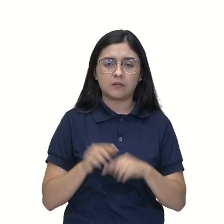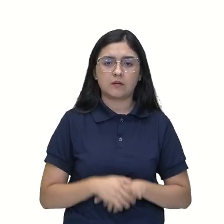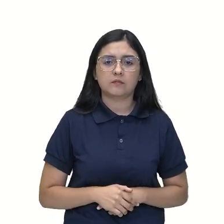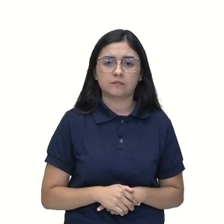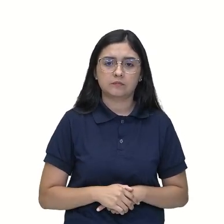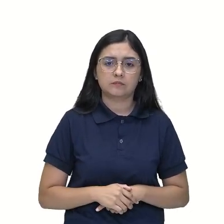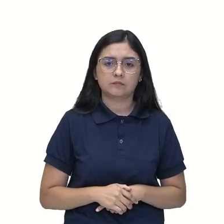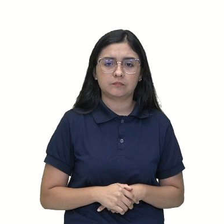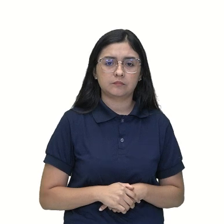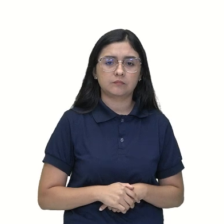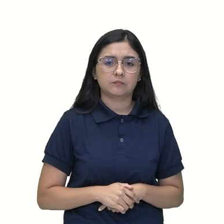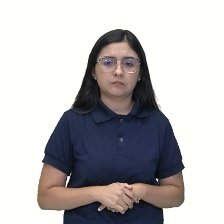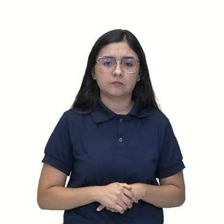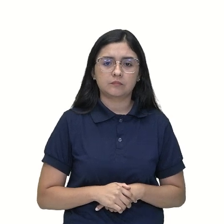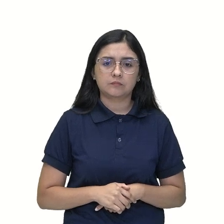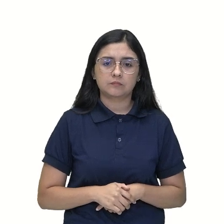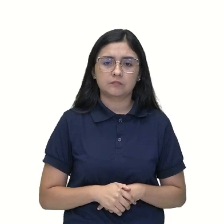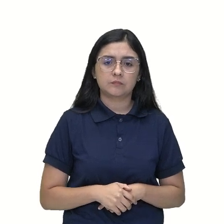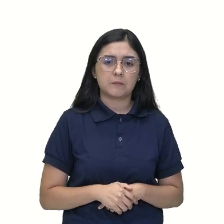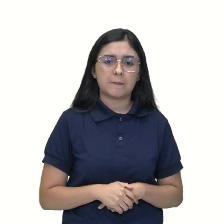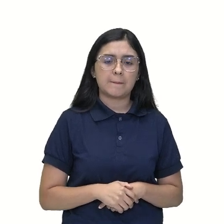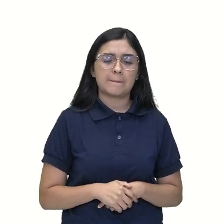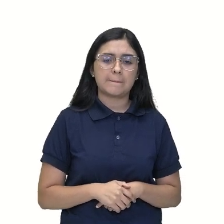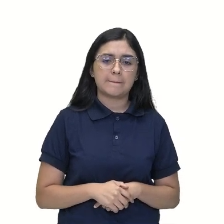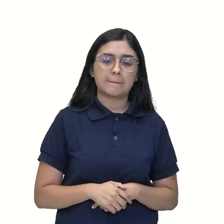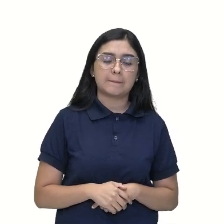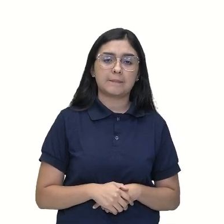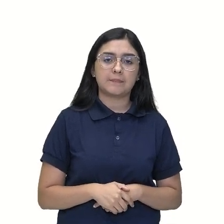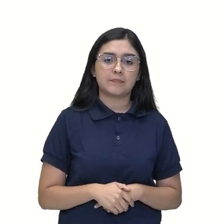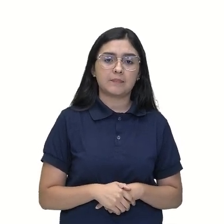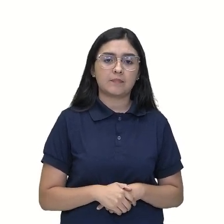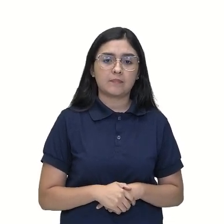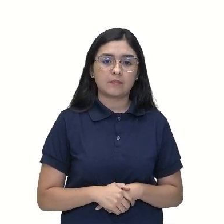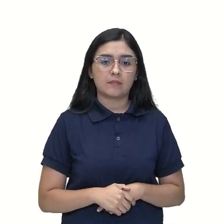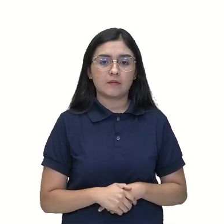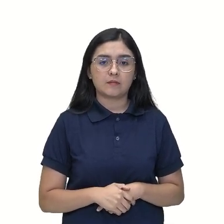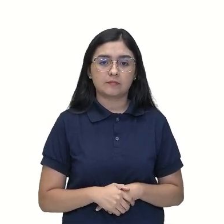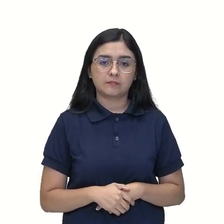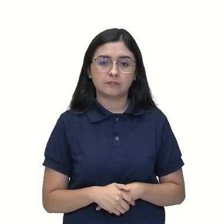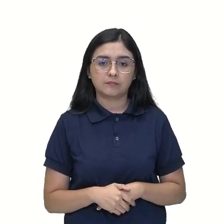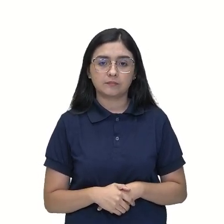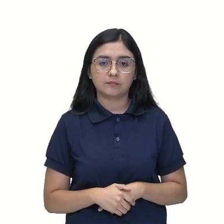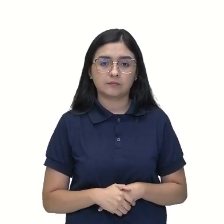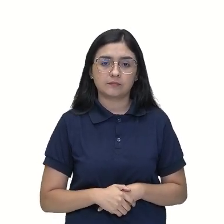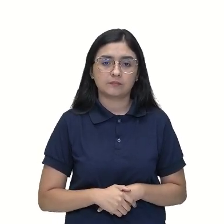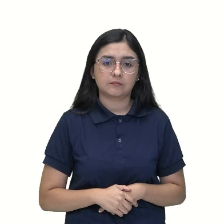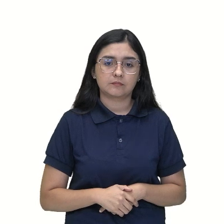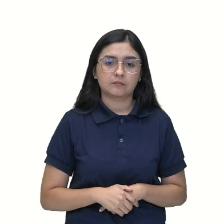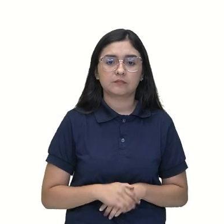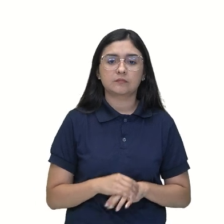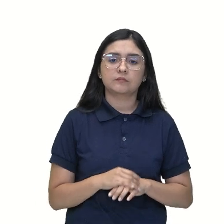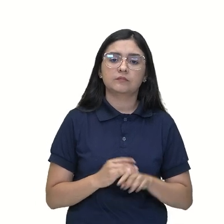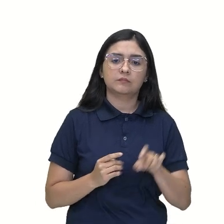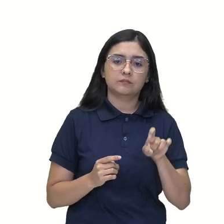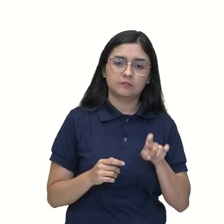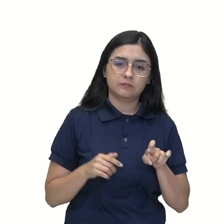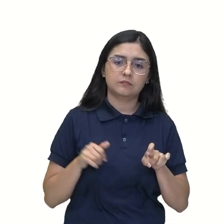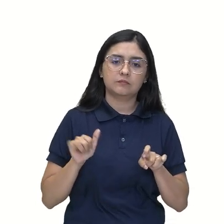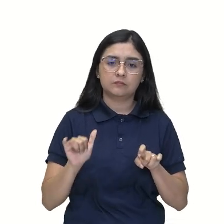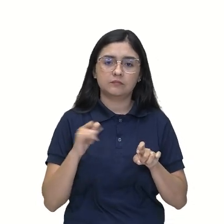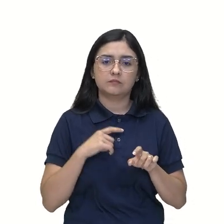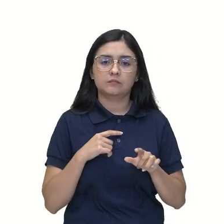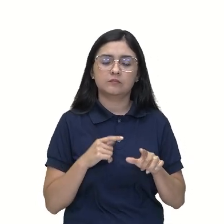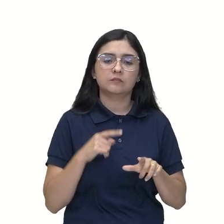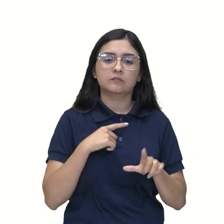Pronto, liguei os dois pontos aqui. Os dois pontos não, liguei as duas coordenadas, né, x e y, formei ali um